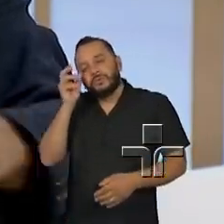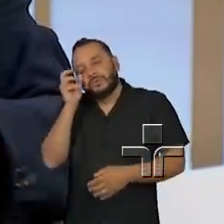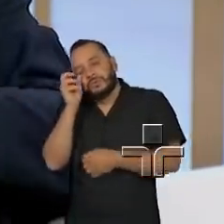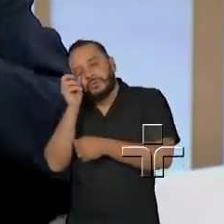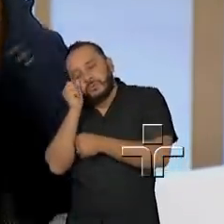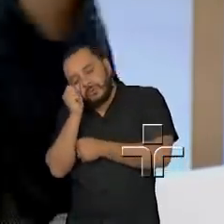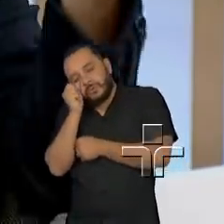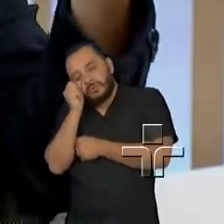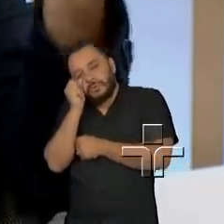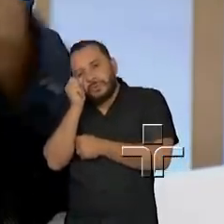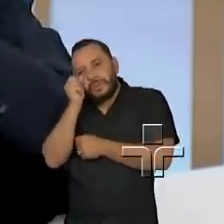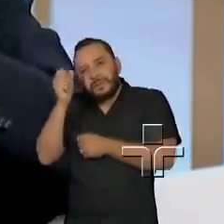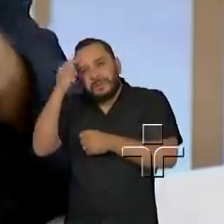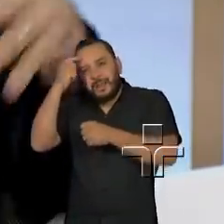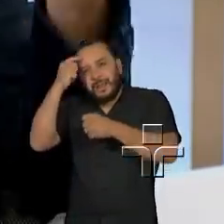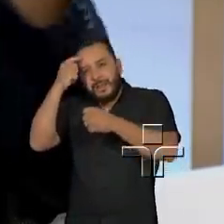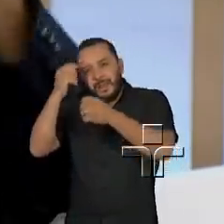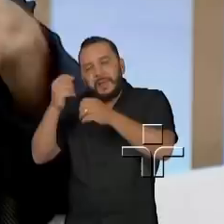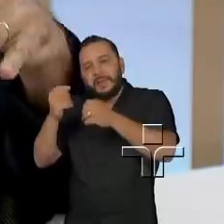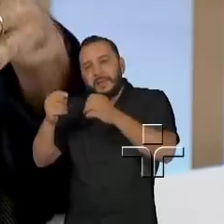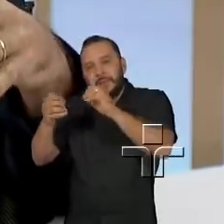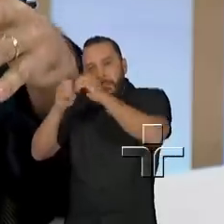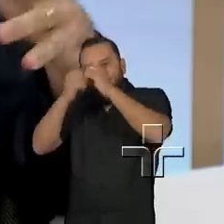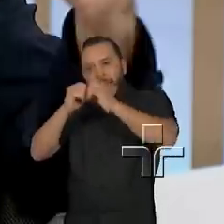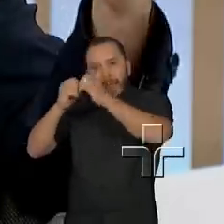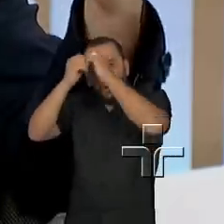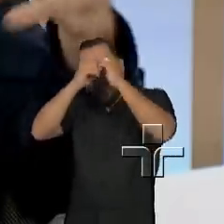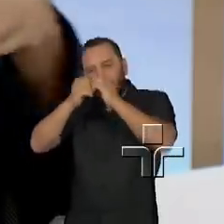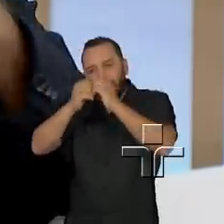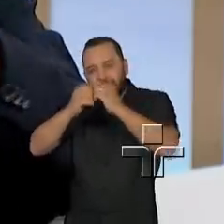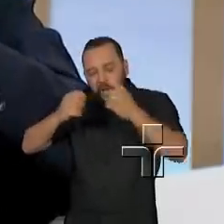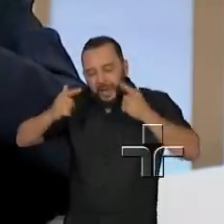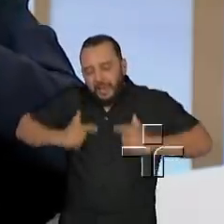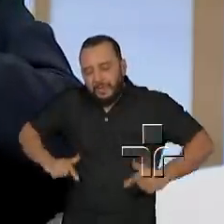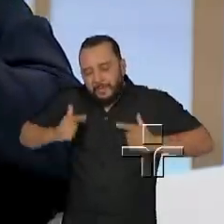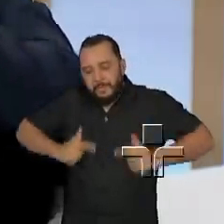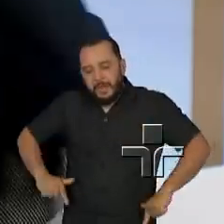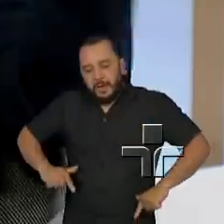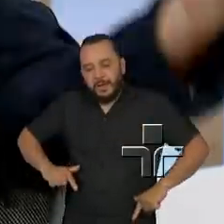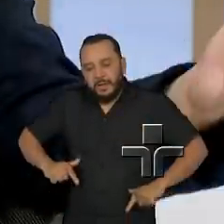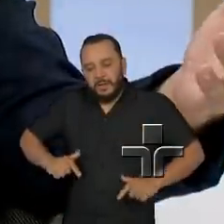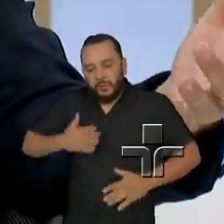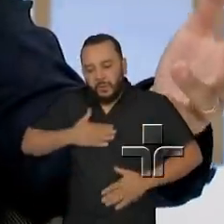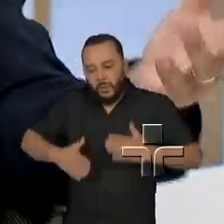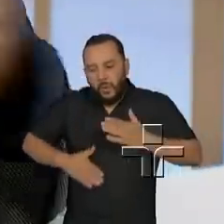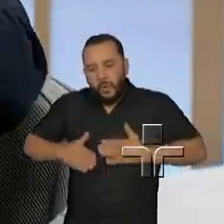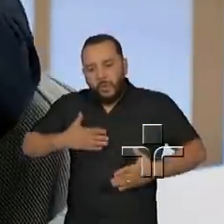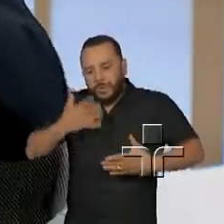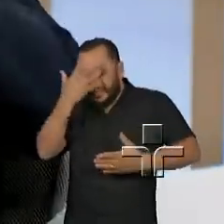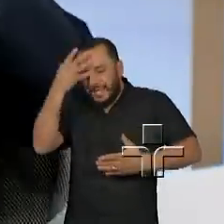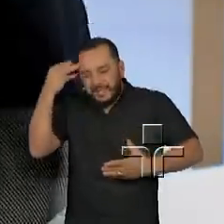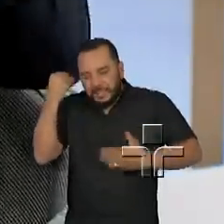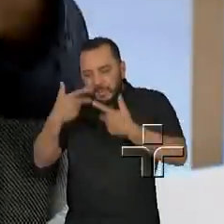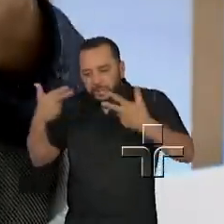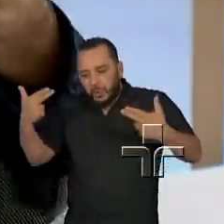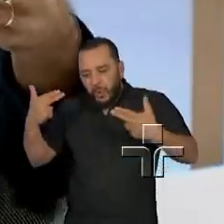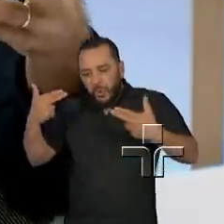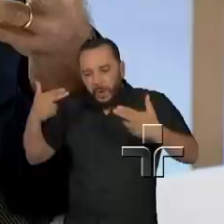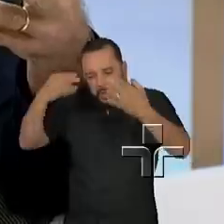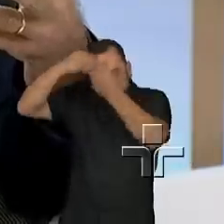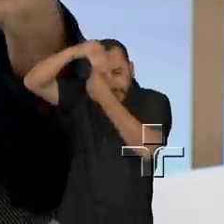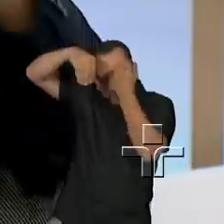está produzindo um monte de moléculas, se livrando de um monte de toxinas, esquecendo memórias, consolidando memórias, misturando memórias para poder